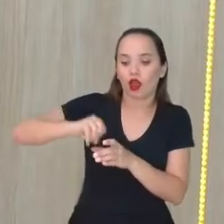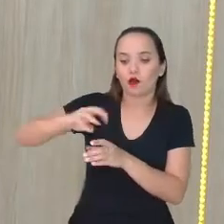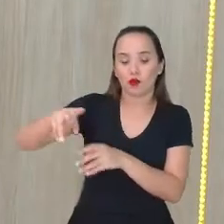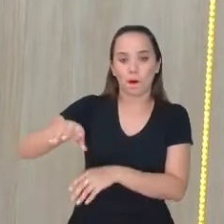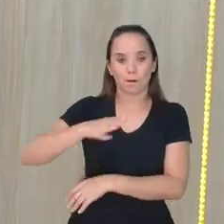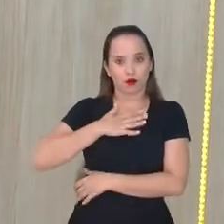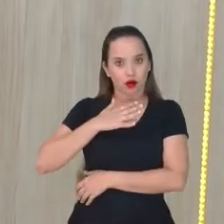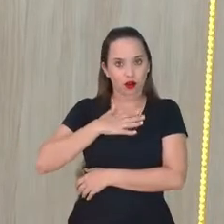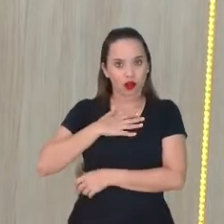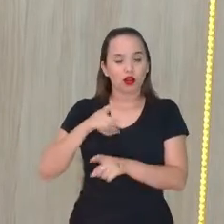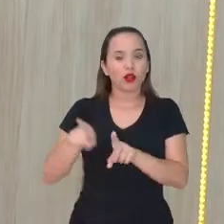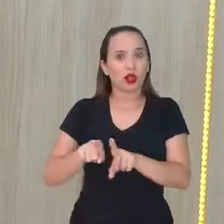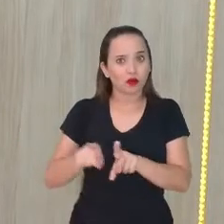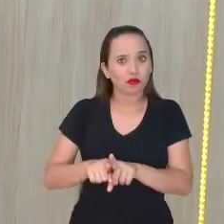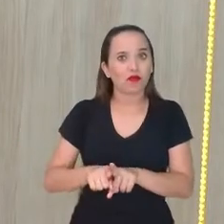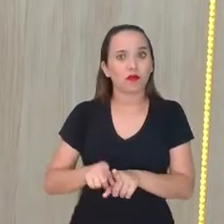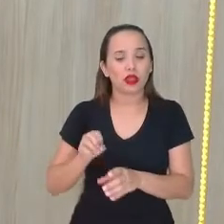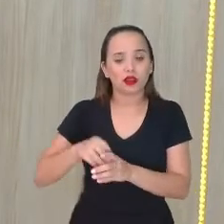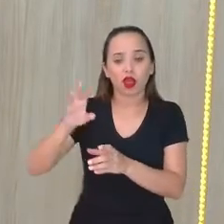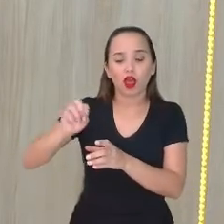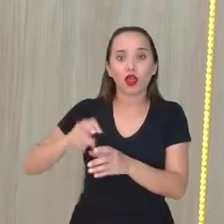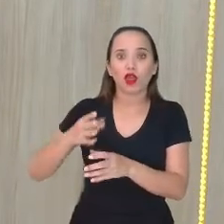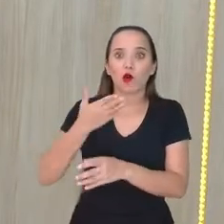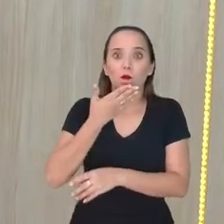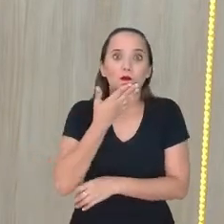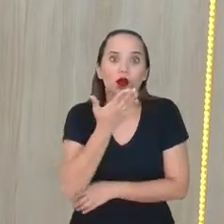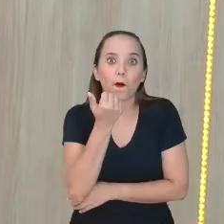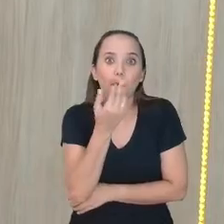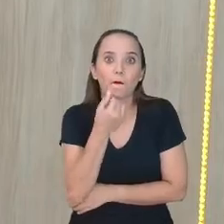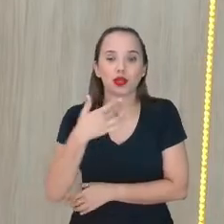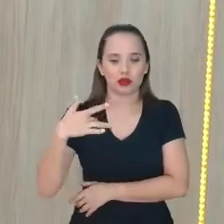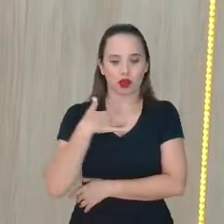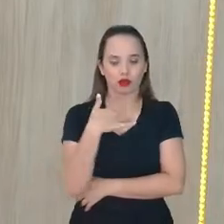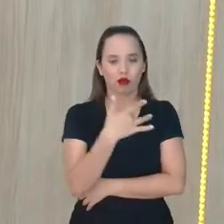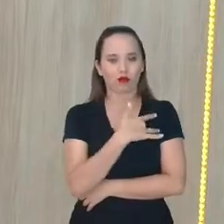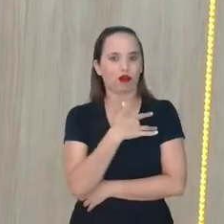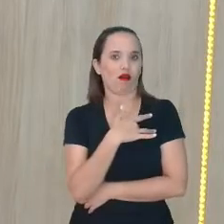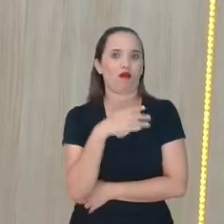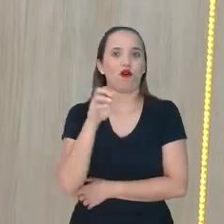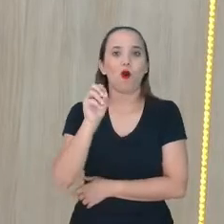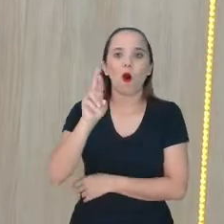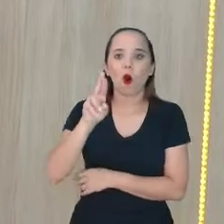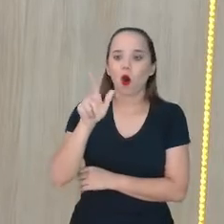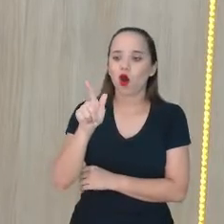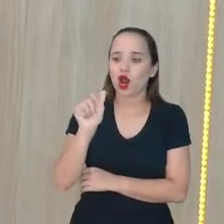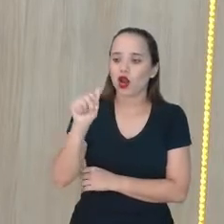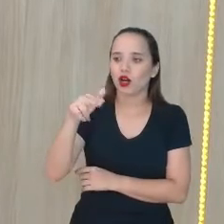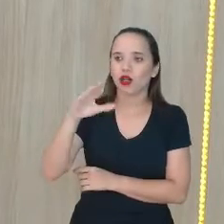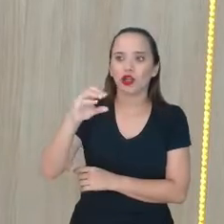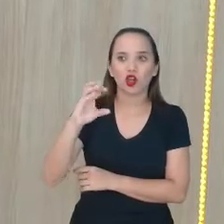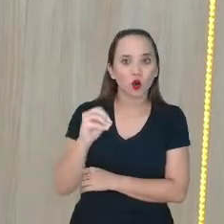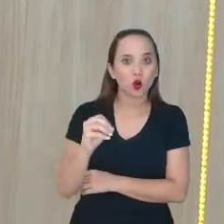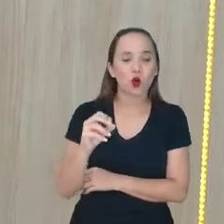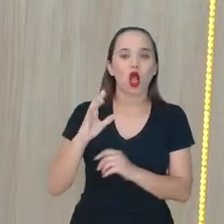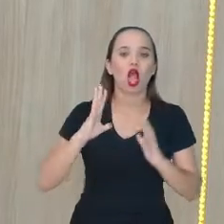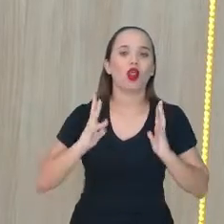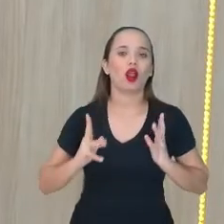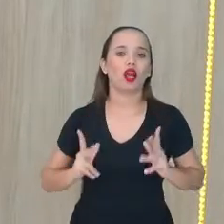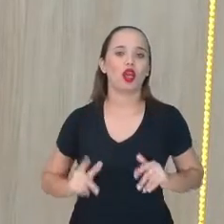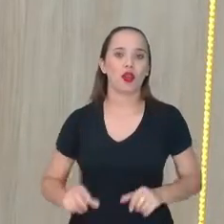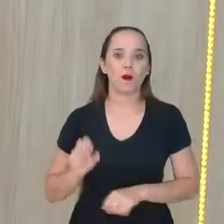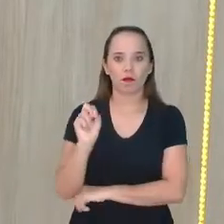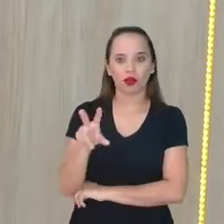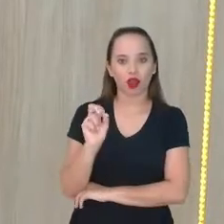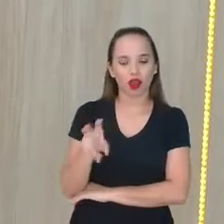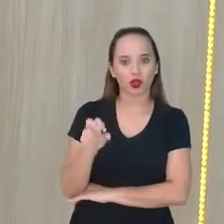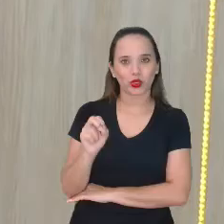ele, né? Ele tá plantando um alimento saudável, né? Orgânico, Exato. sem agrotóxicos. E a gente vai